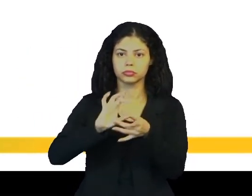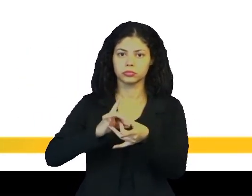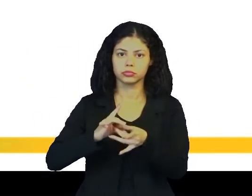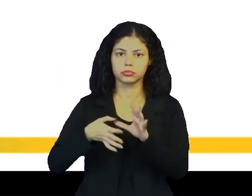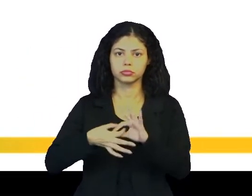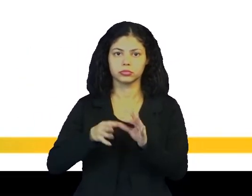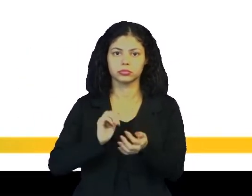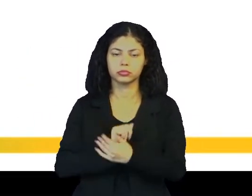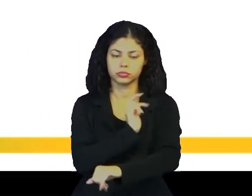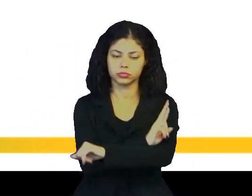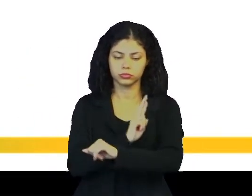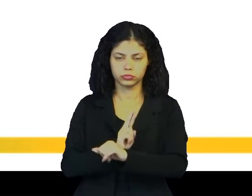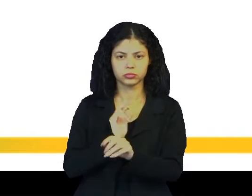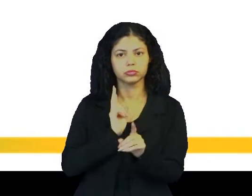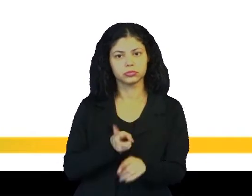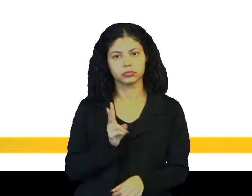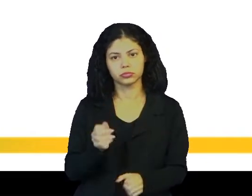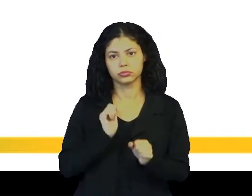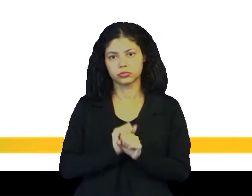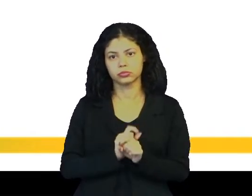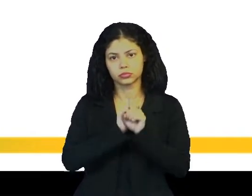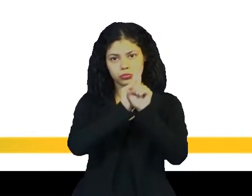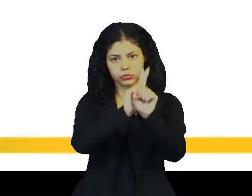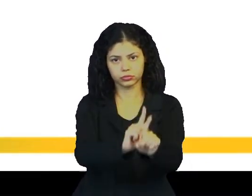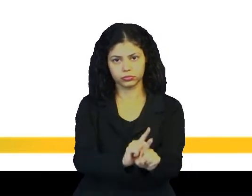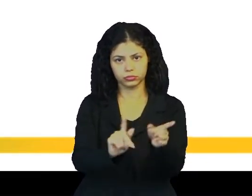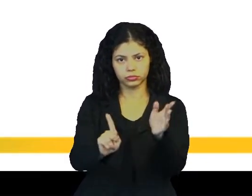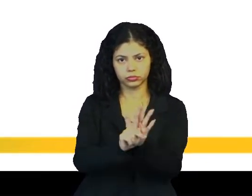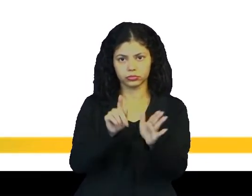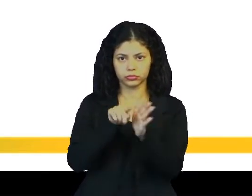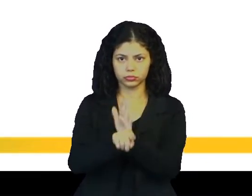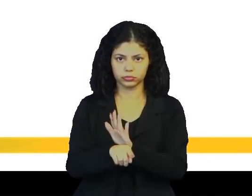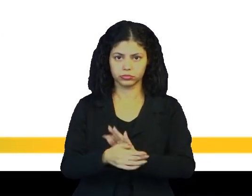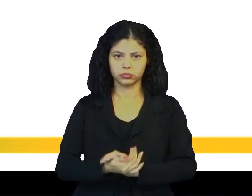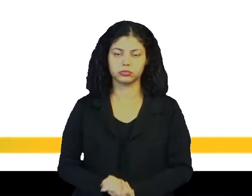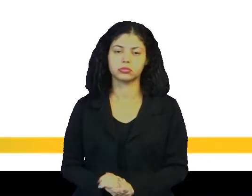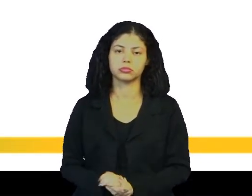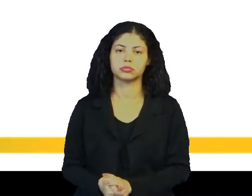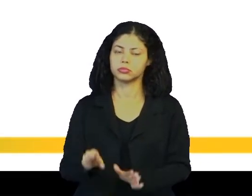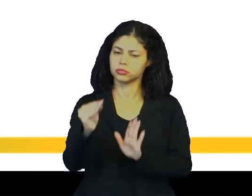porque a religiosidade sempre fez parte desta questão,